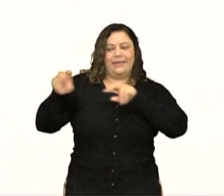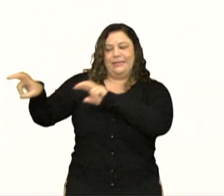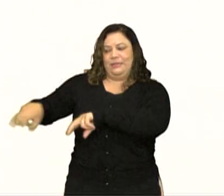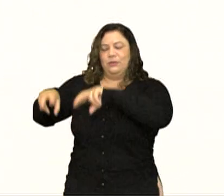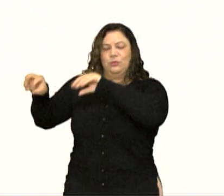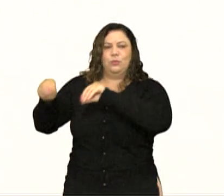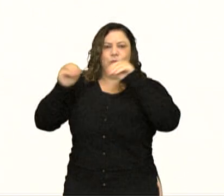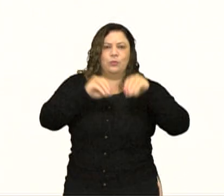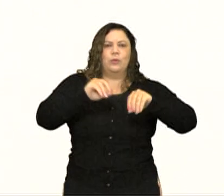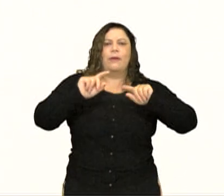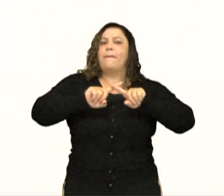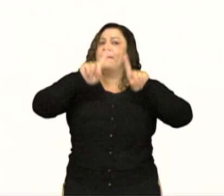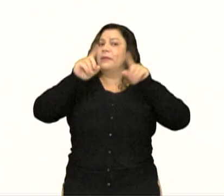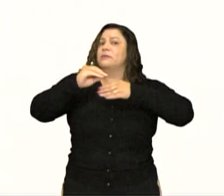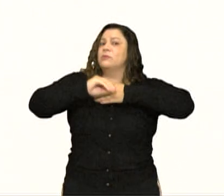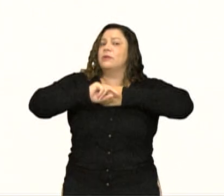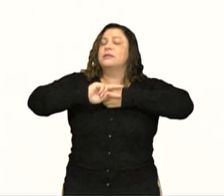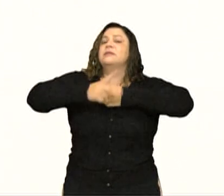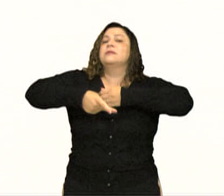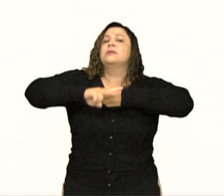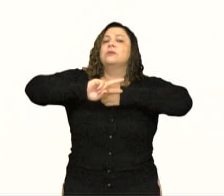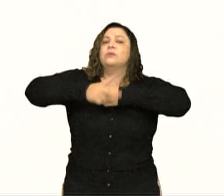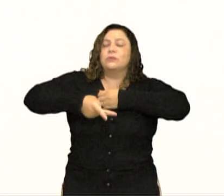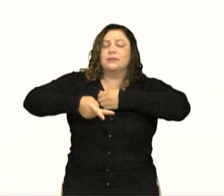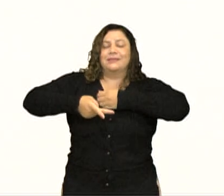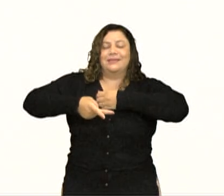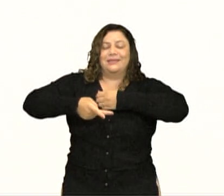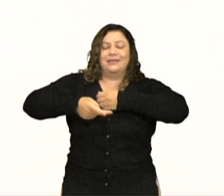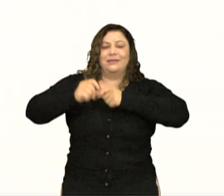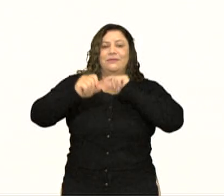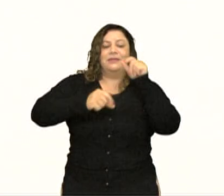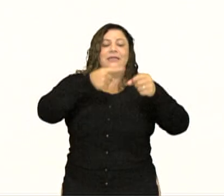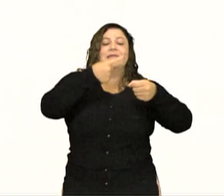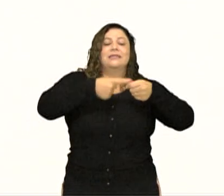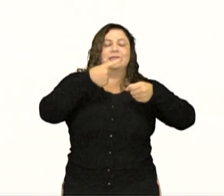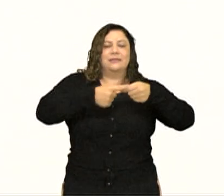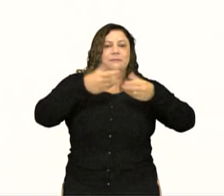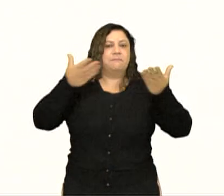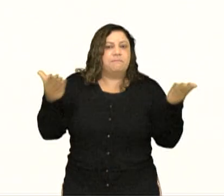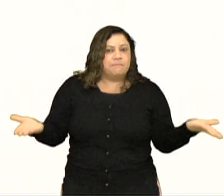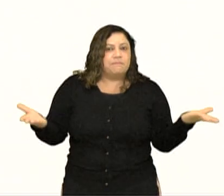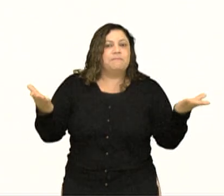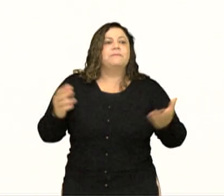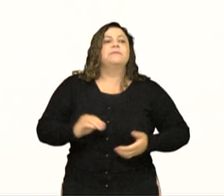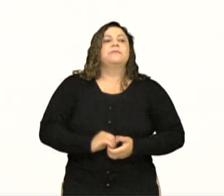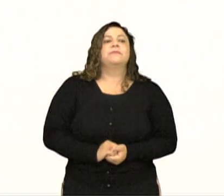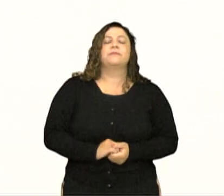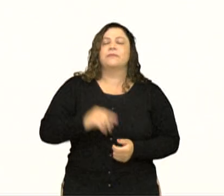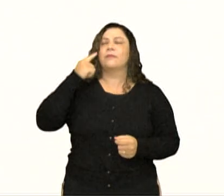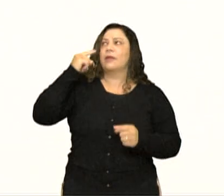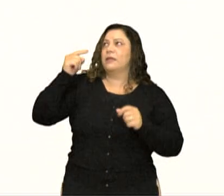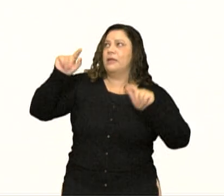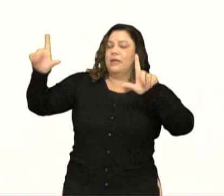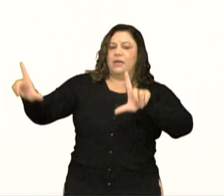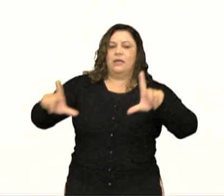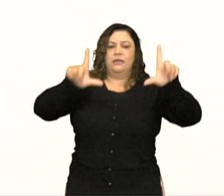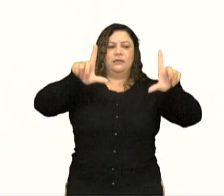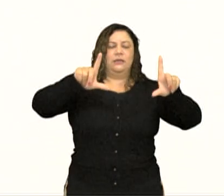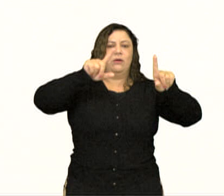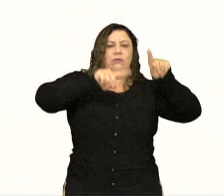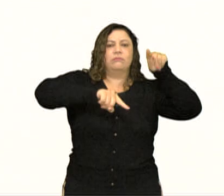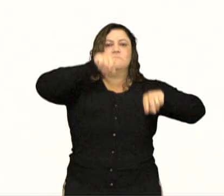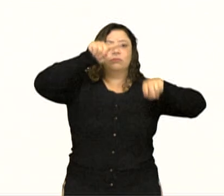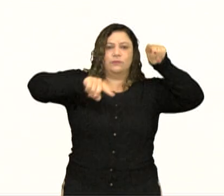as consequências da migração rural-urbana para o campo? E aí nós temos um gráfico aqui que também